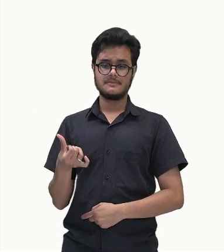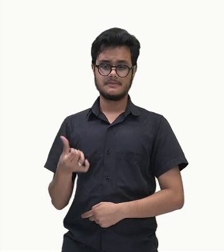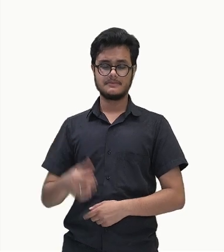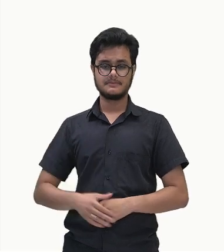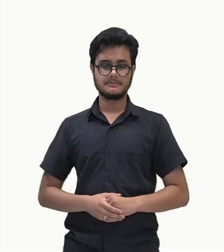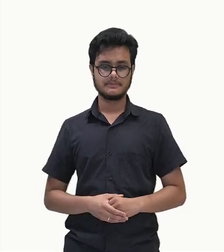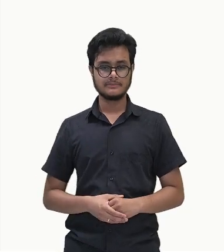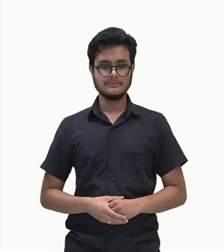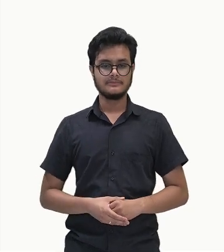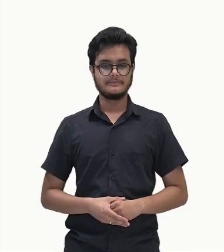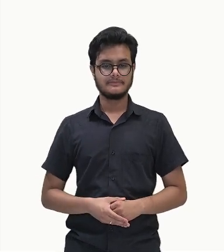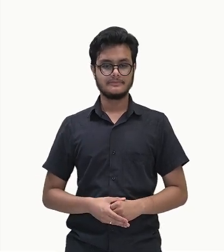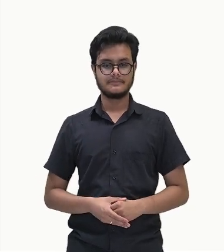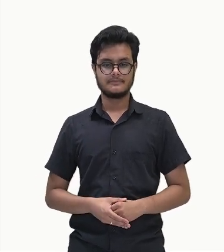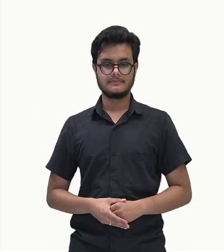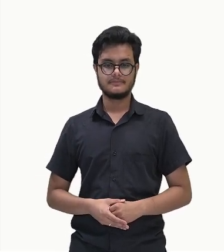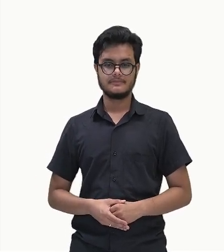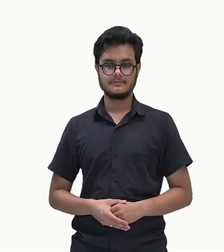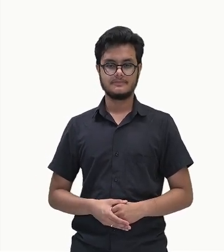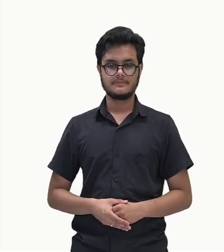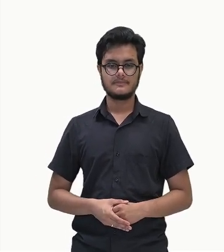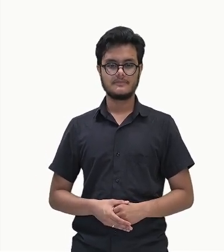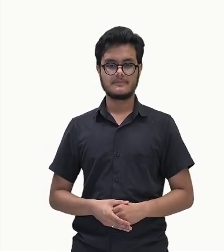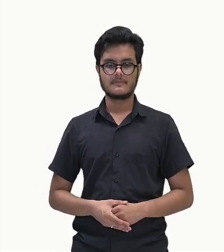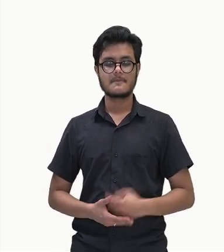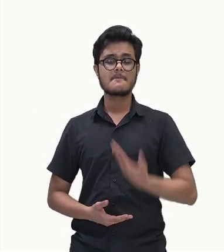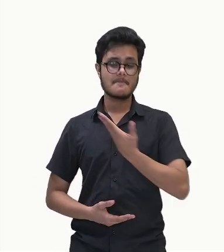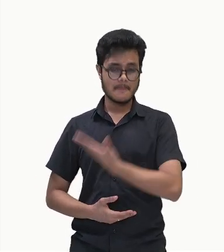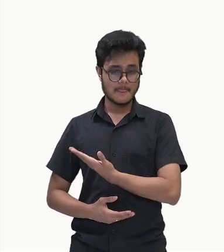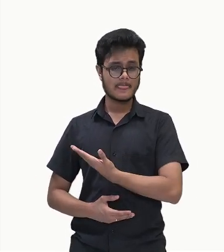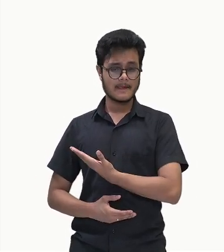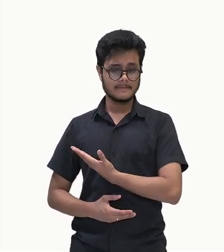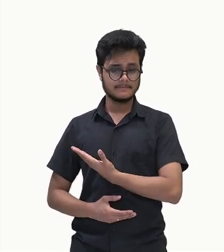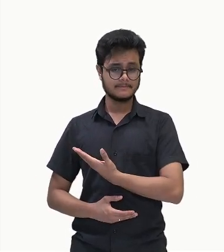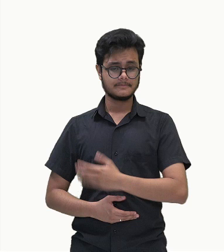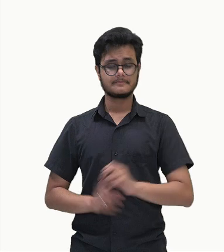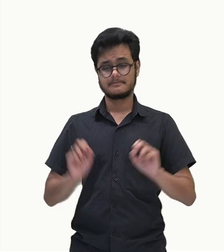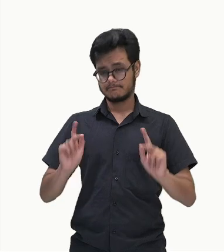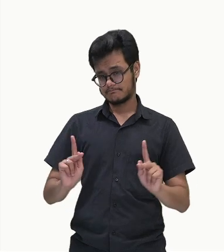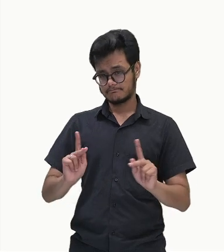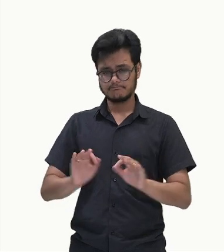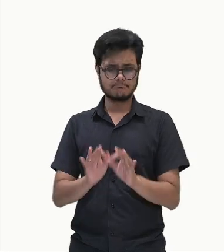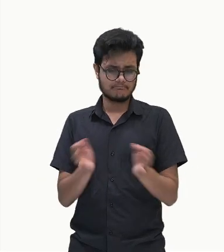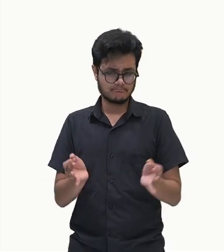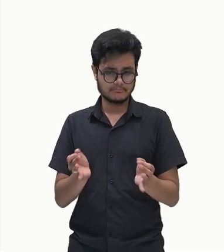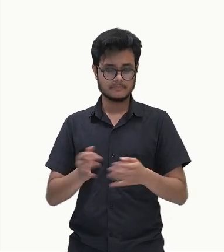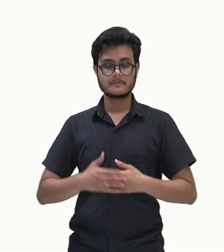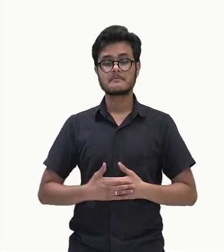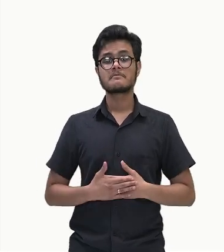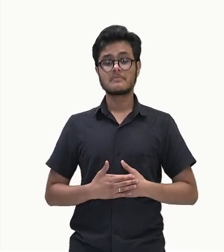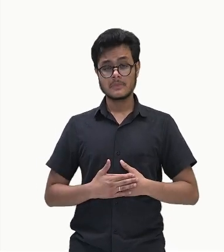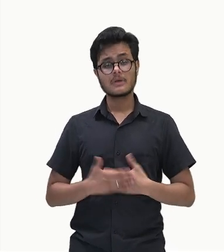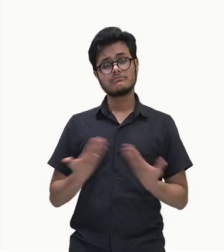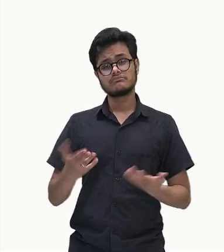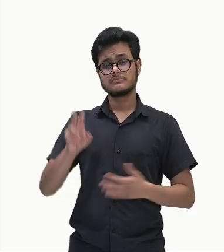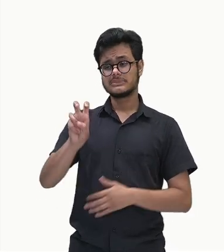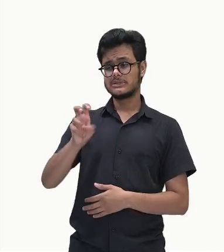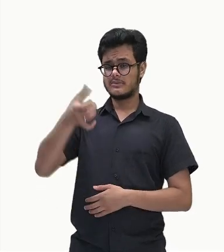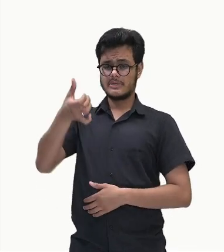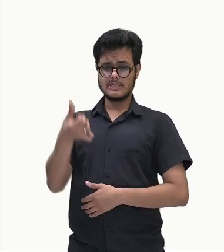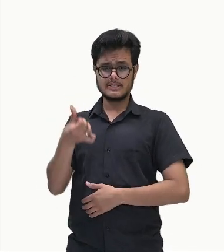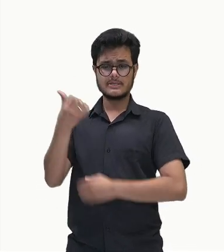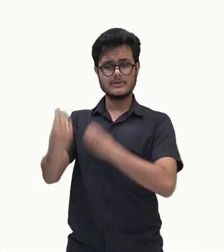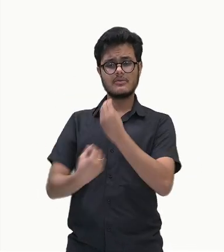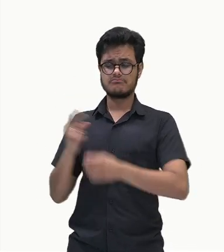quantidade de opções que ela tem para sair 8 x 7 que é 56 ou seja ela tem 56 formas de